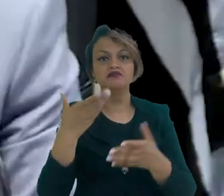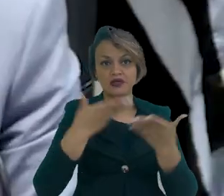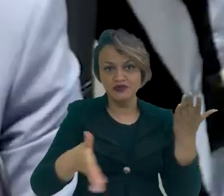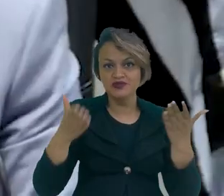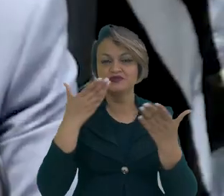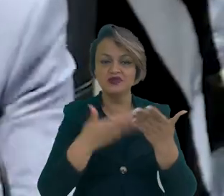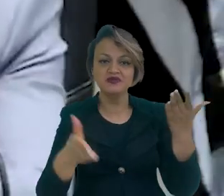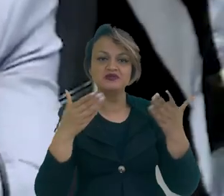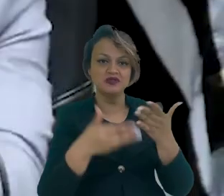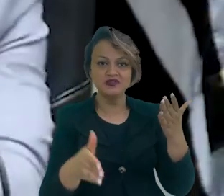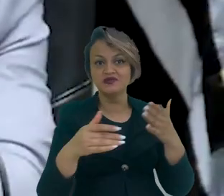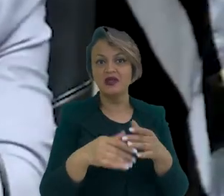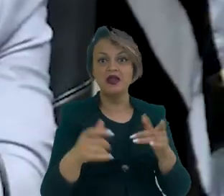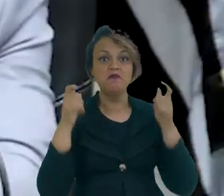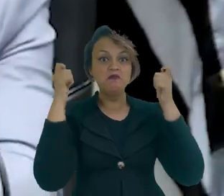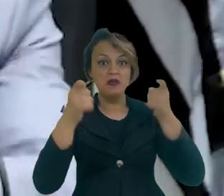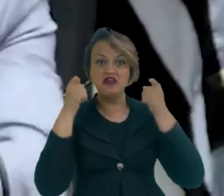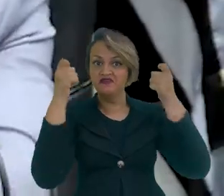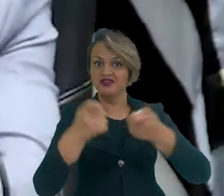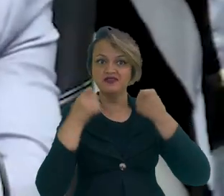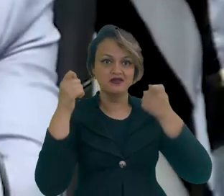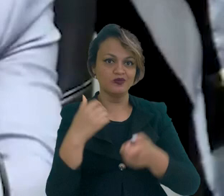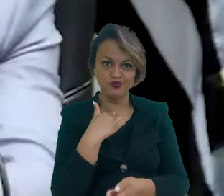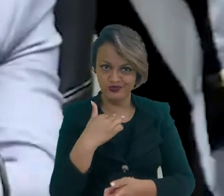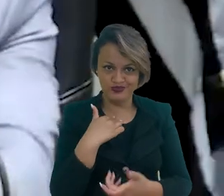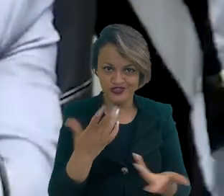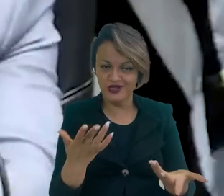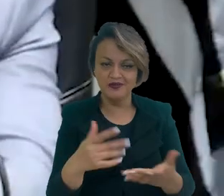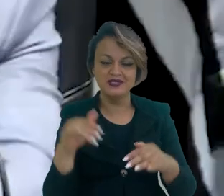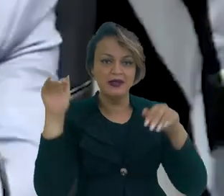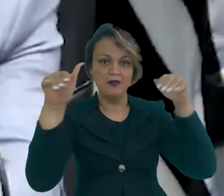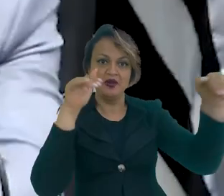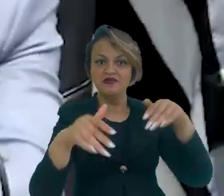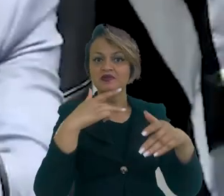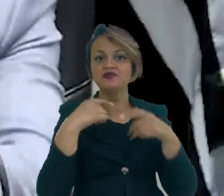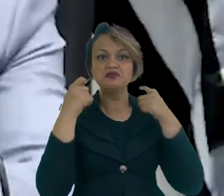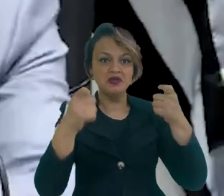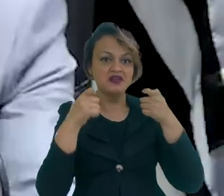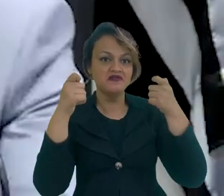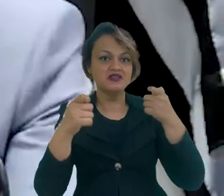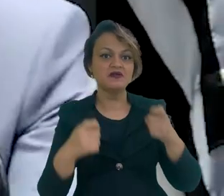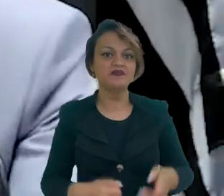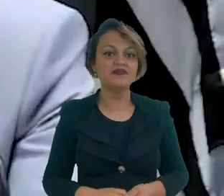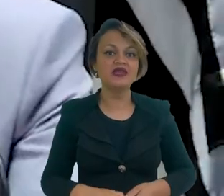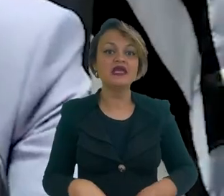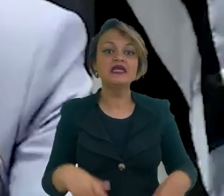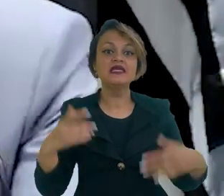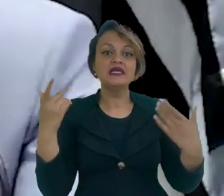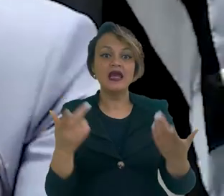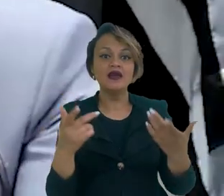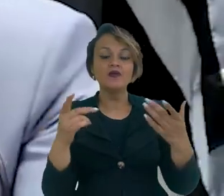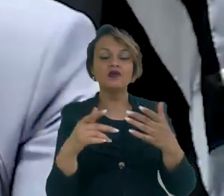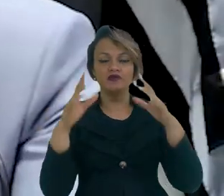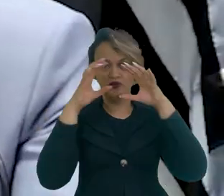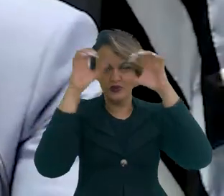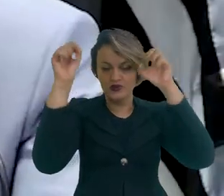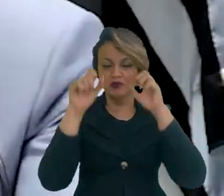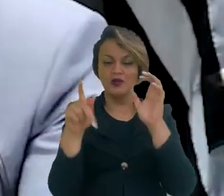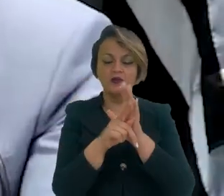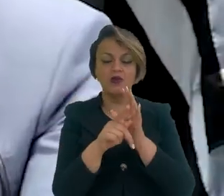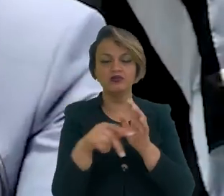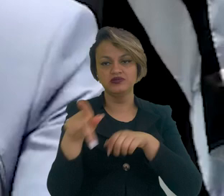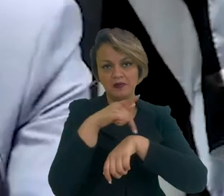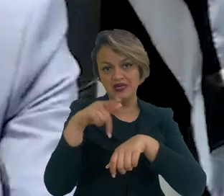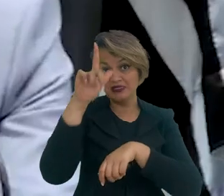Estância ela sim vamos indenizar teve um prejuízo ele não deveria ter feito uma manifestação e quando chegou no mundo se